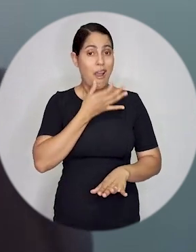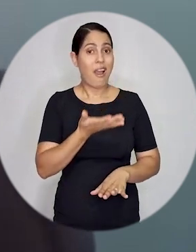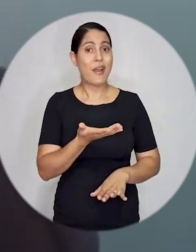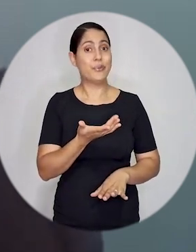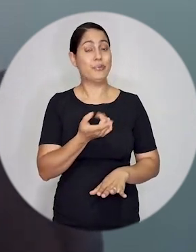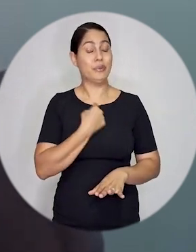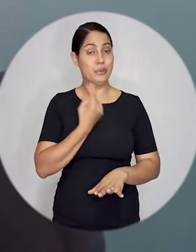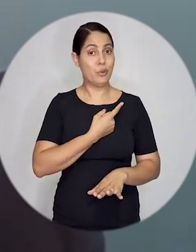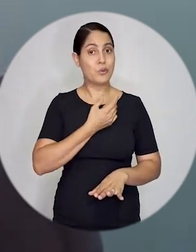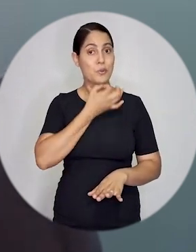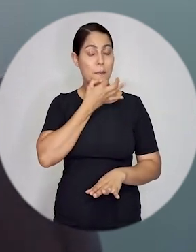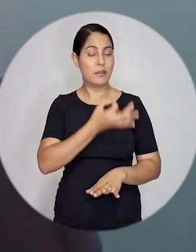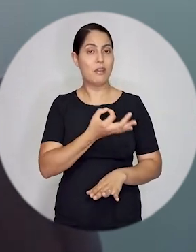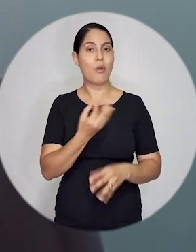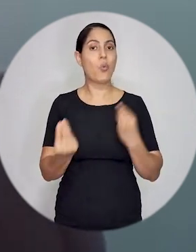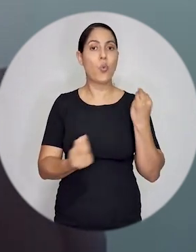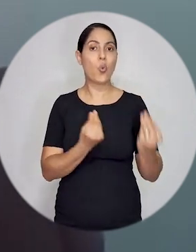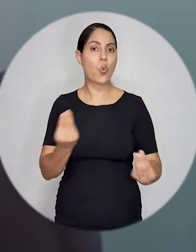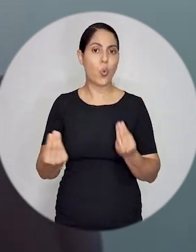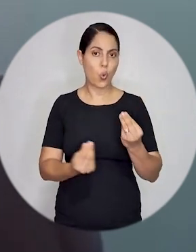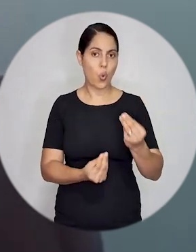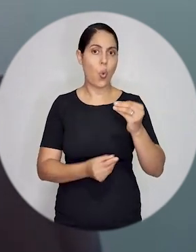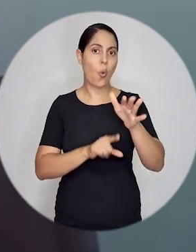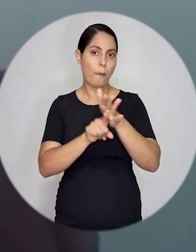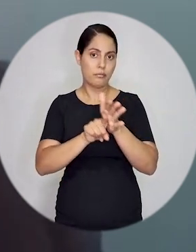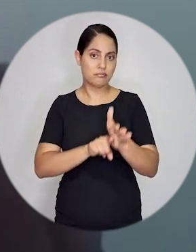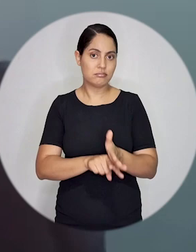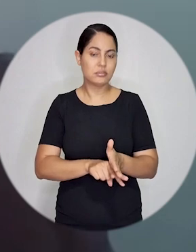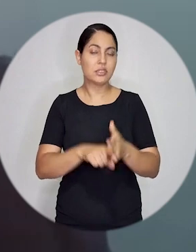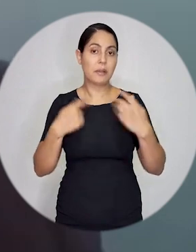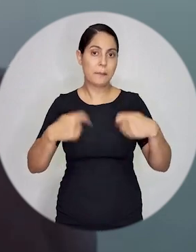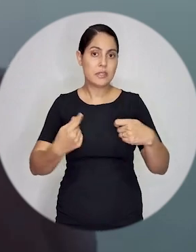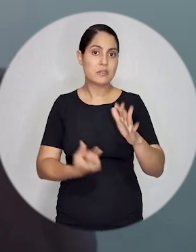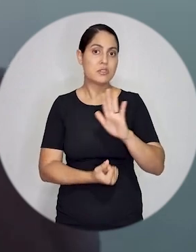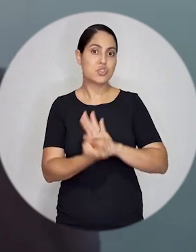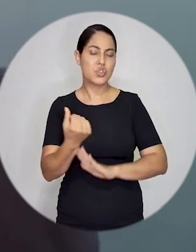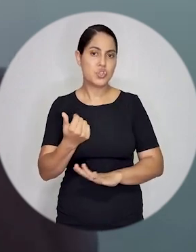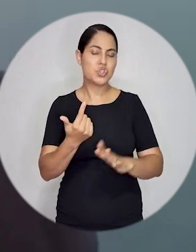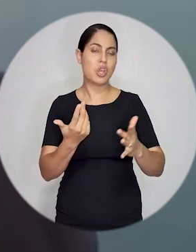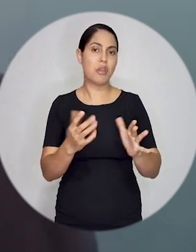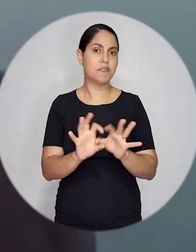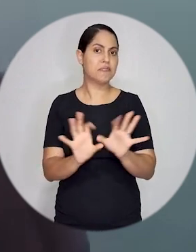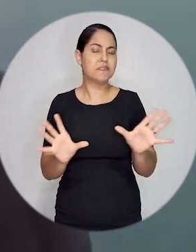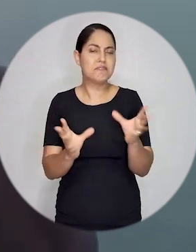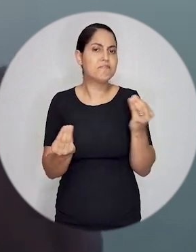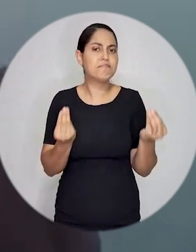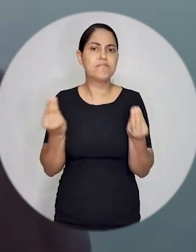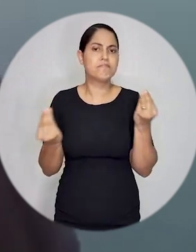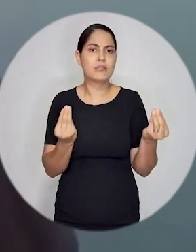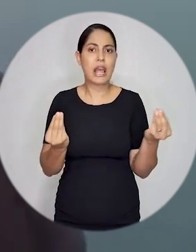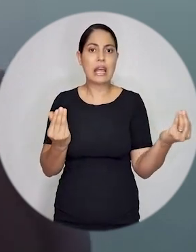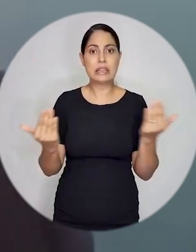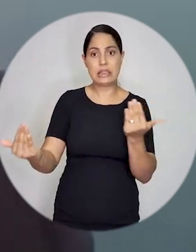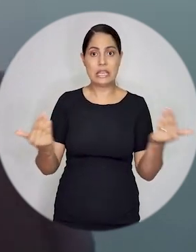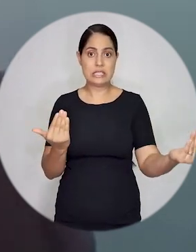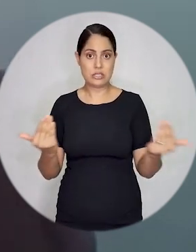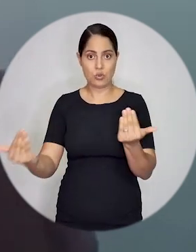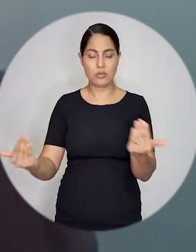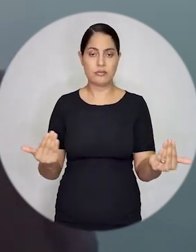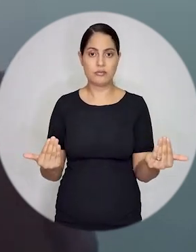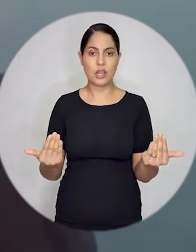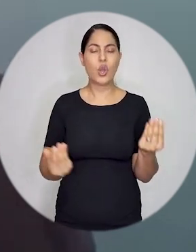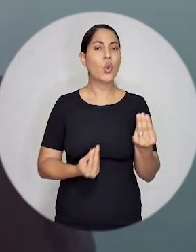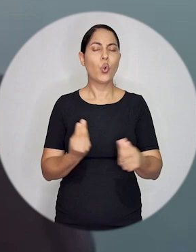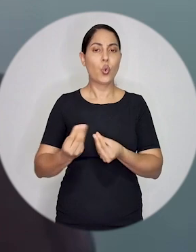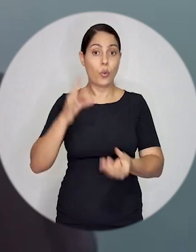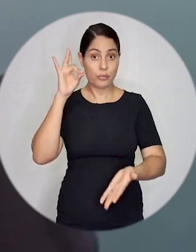que devemos cuidar do ponto de vista das pré-condições para que esses recursos estejam disponíveis, exatamente nessas 2 vertentes,